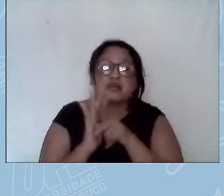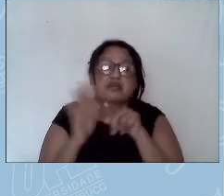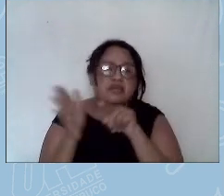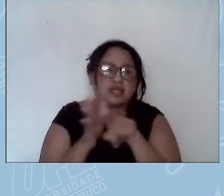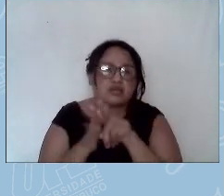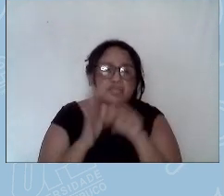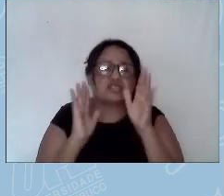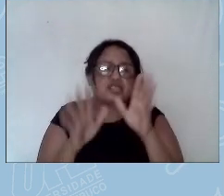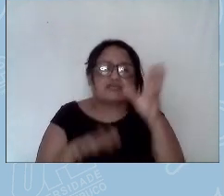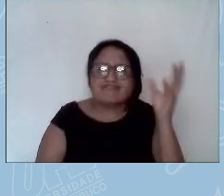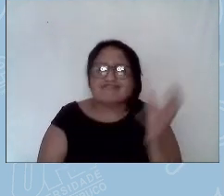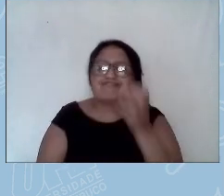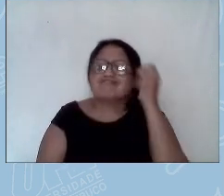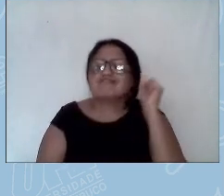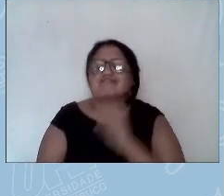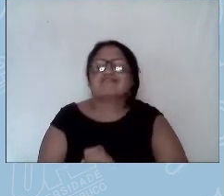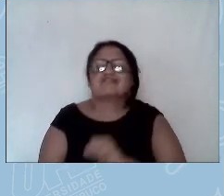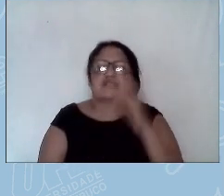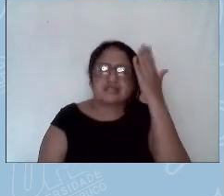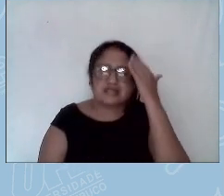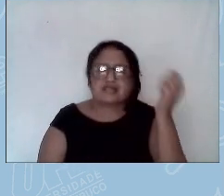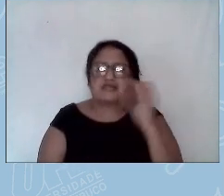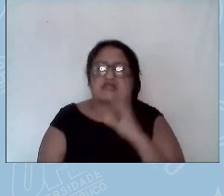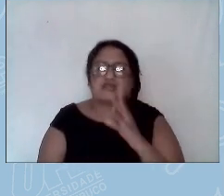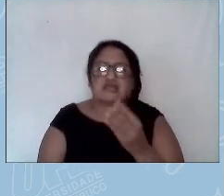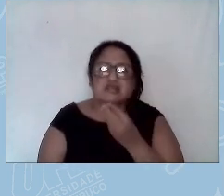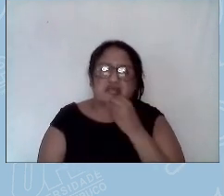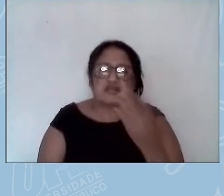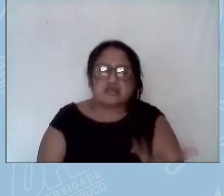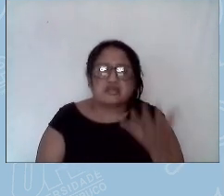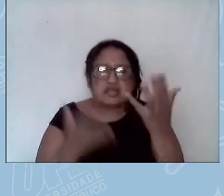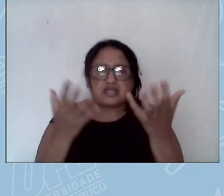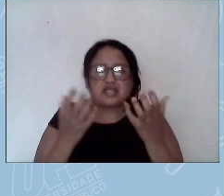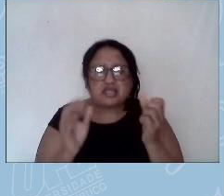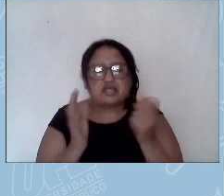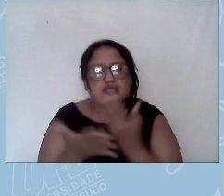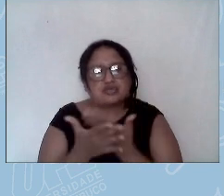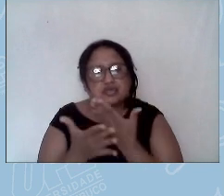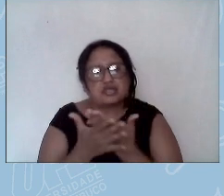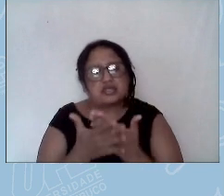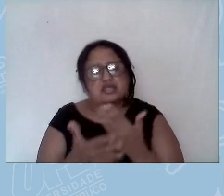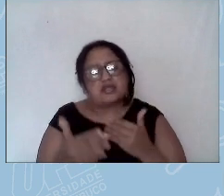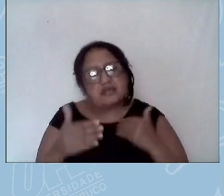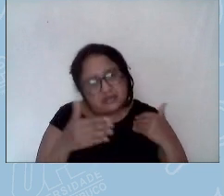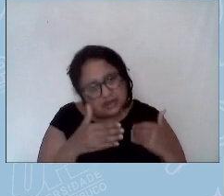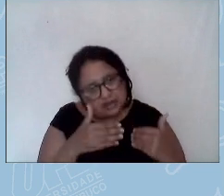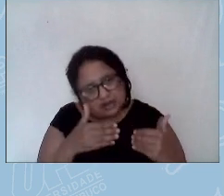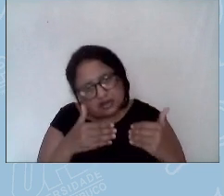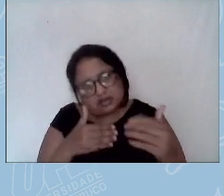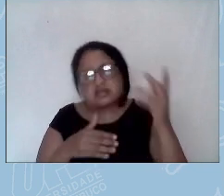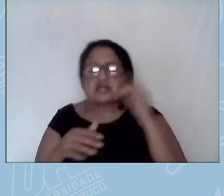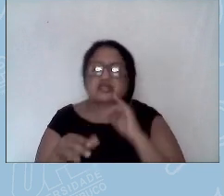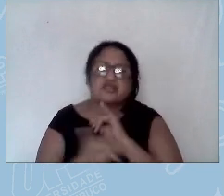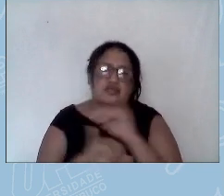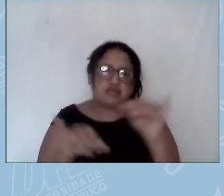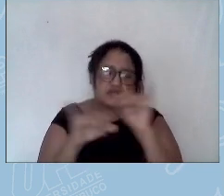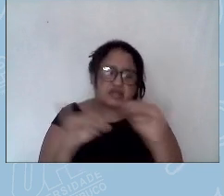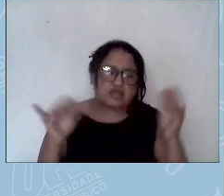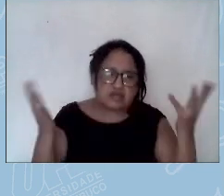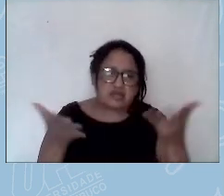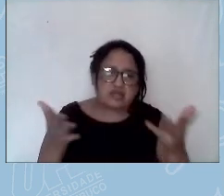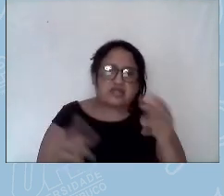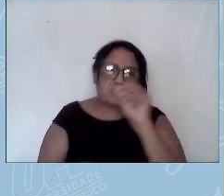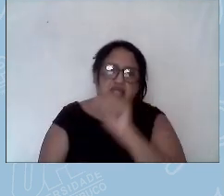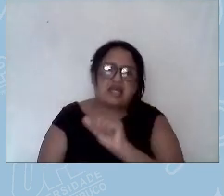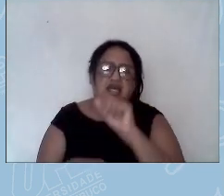resgatava esse saber e a gente queria que o estudante a partir dessa informação que foi dada de A mais